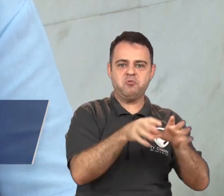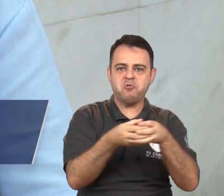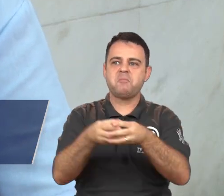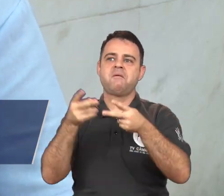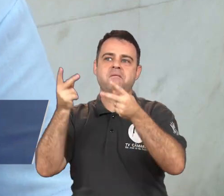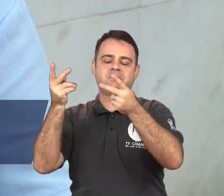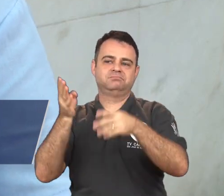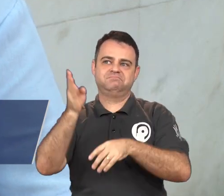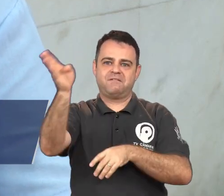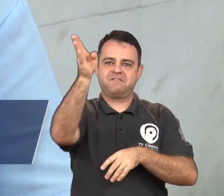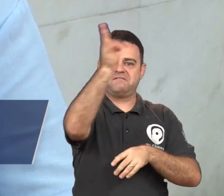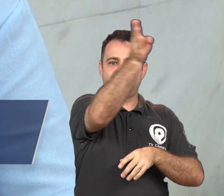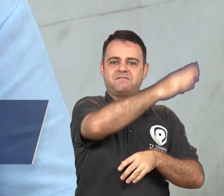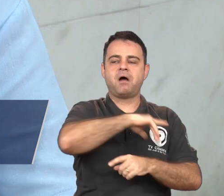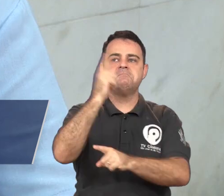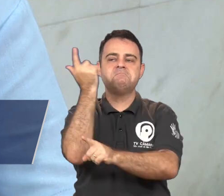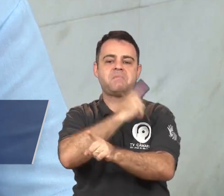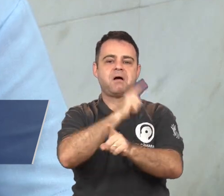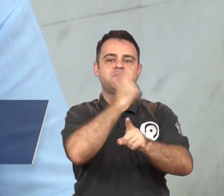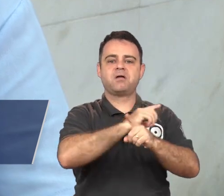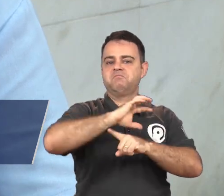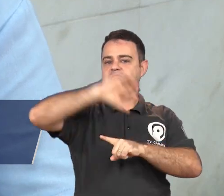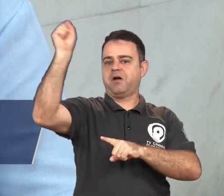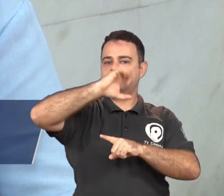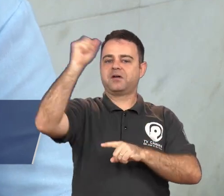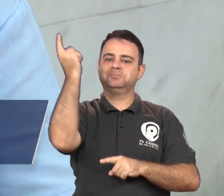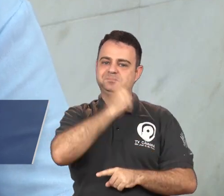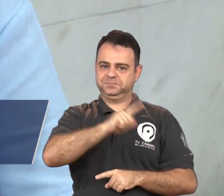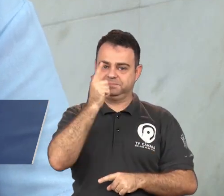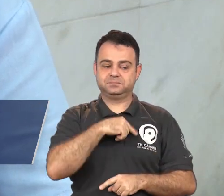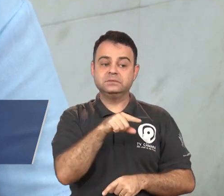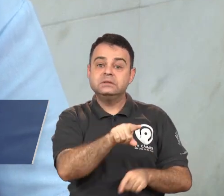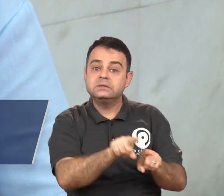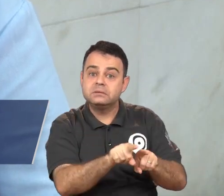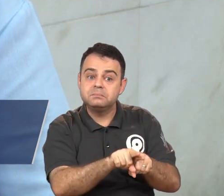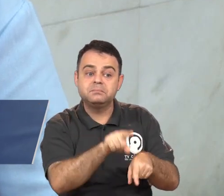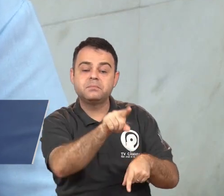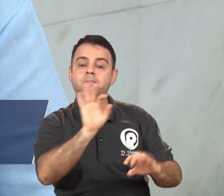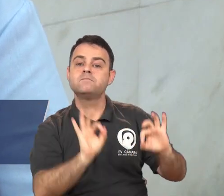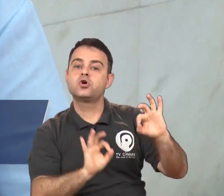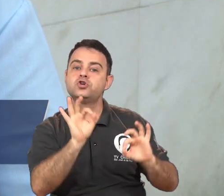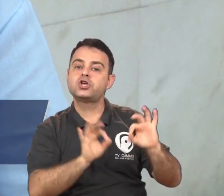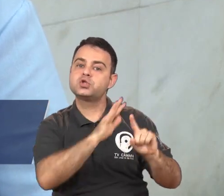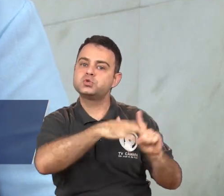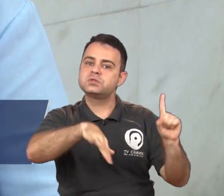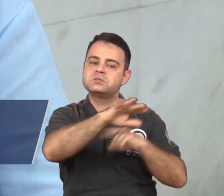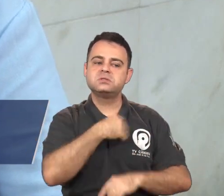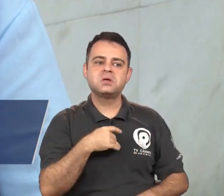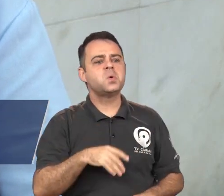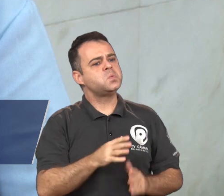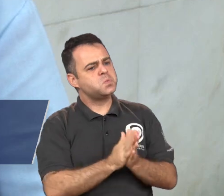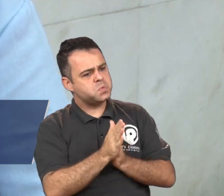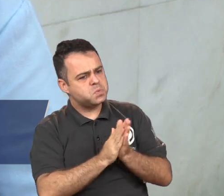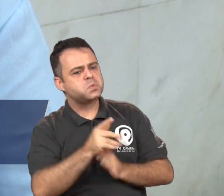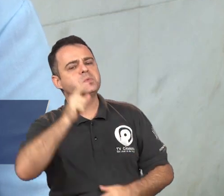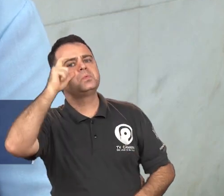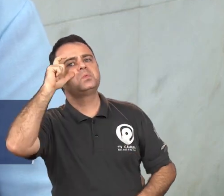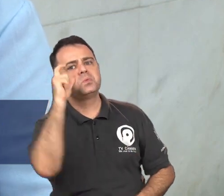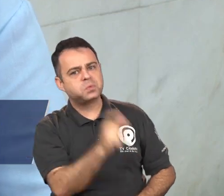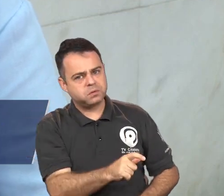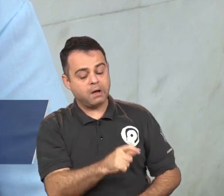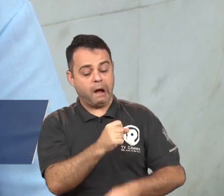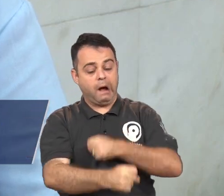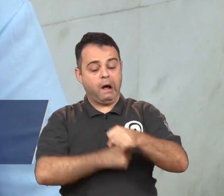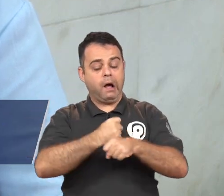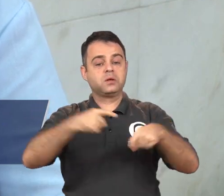junto com o esporte, o que mais nos chamou a atenção era o projeto que eles tinham. Social, né? Projeto social. E começamos